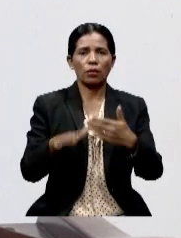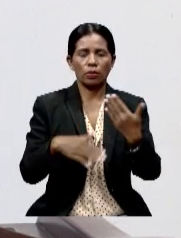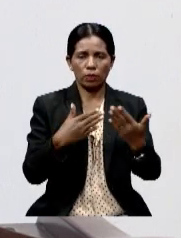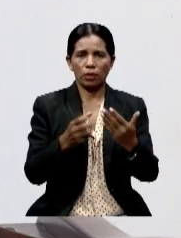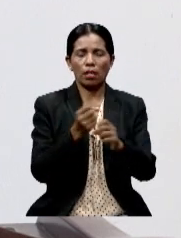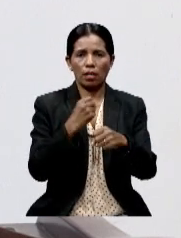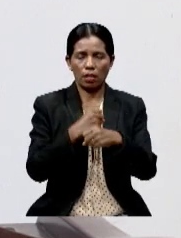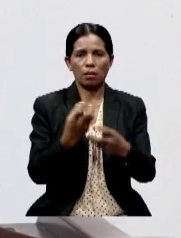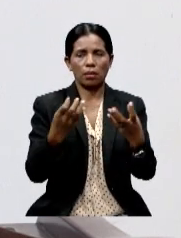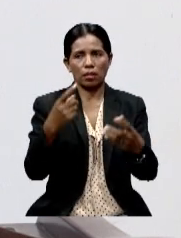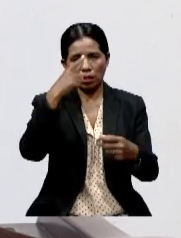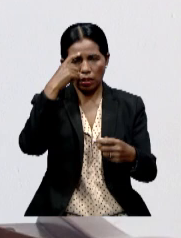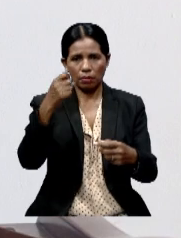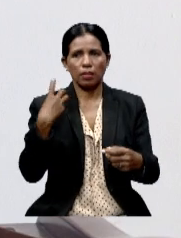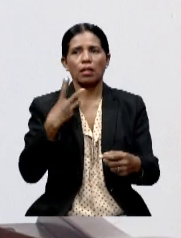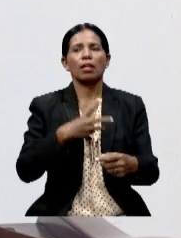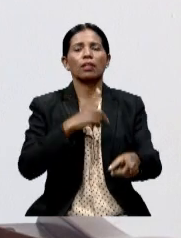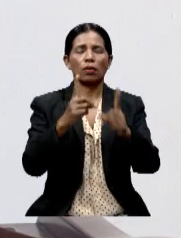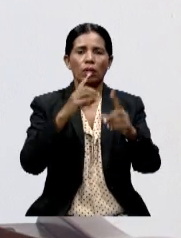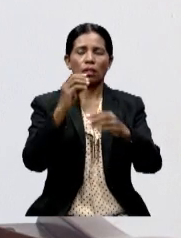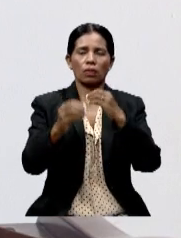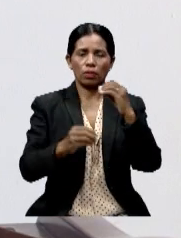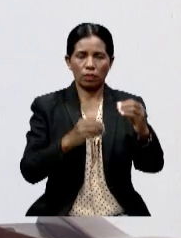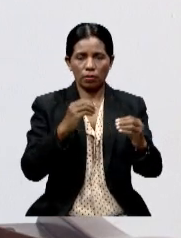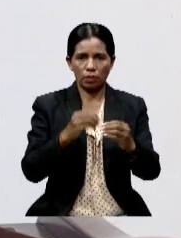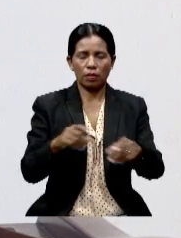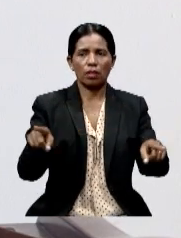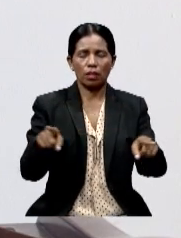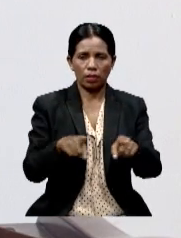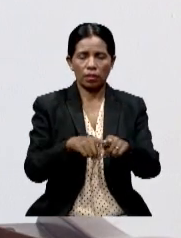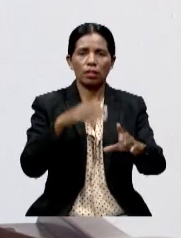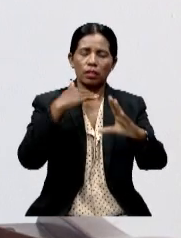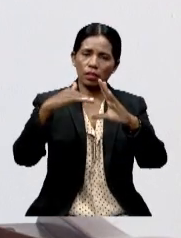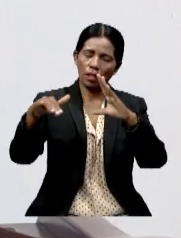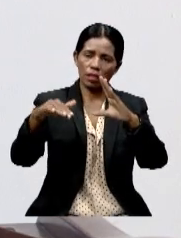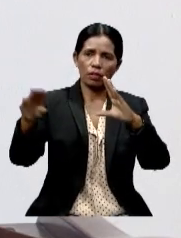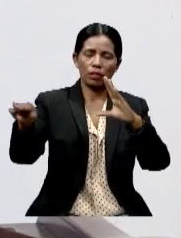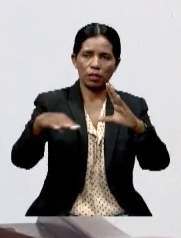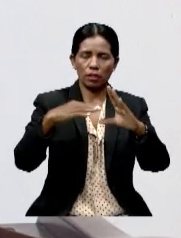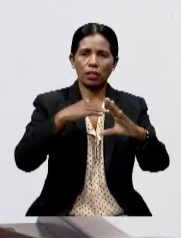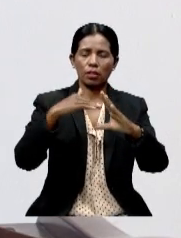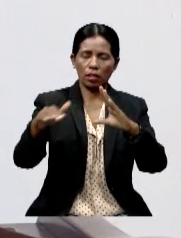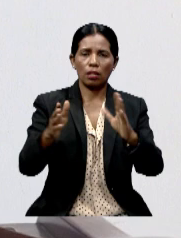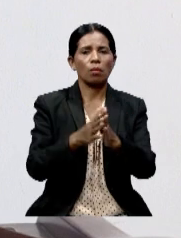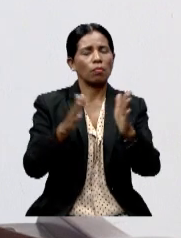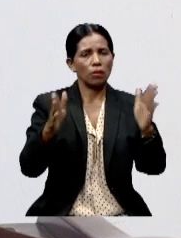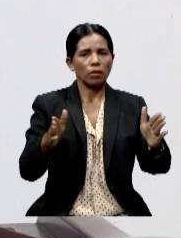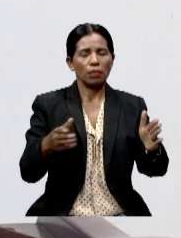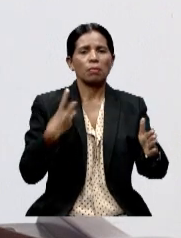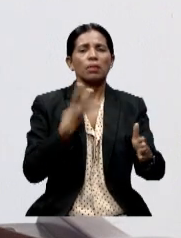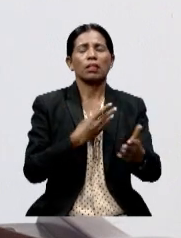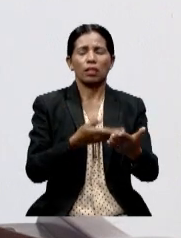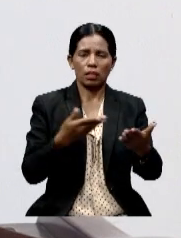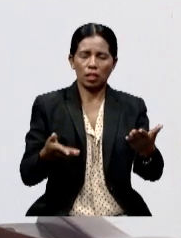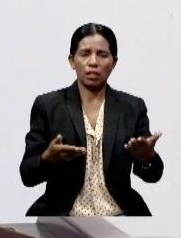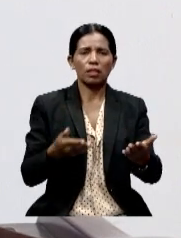baracleutan. Também ainda não é, mas que está colhia com a oferta, como os demanda. E tania na banda, né? Boa, mas bem tania oferta nesse aqui. Então,